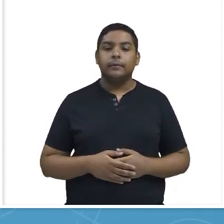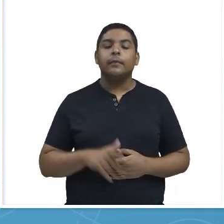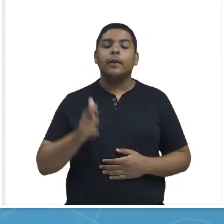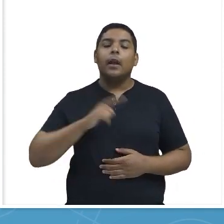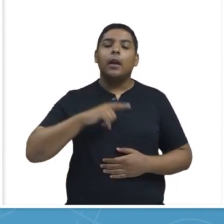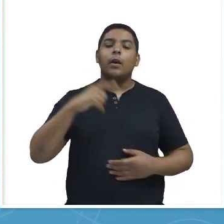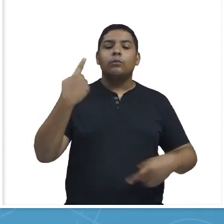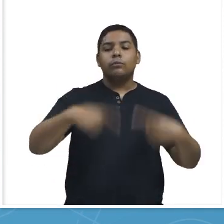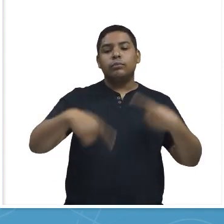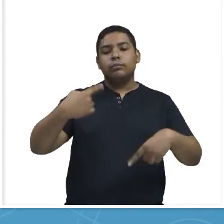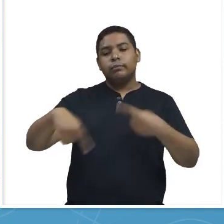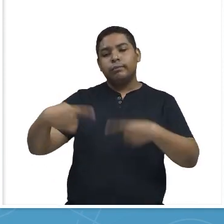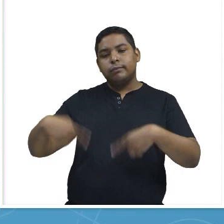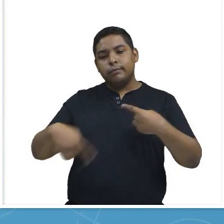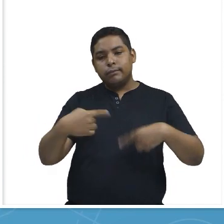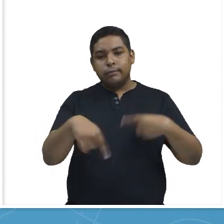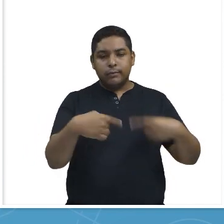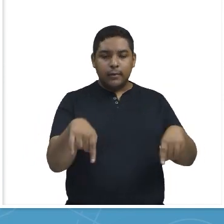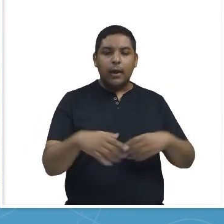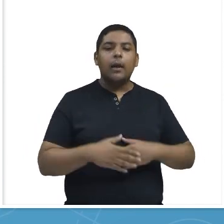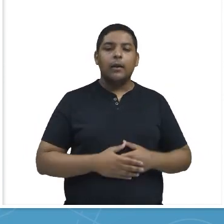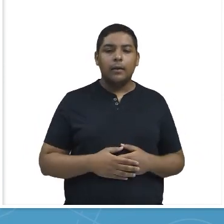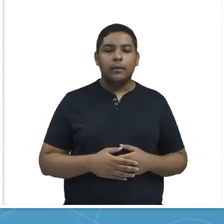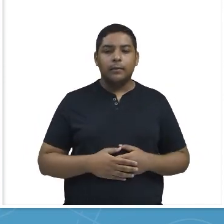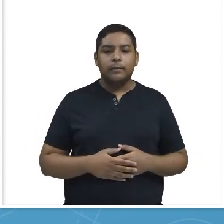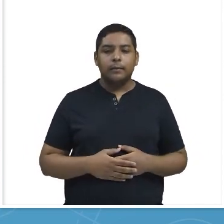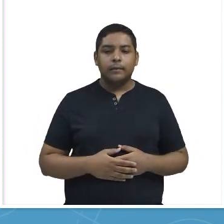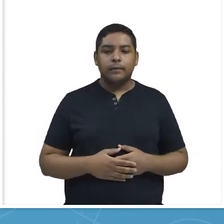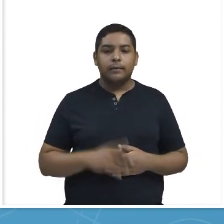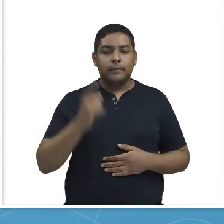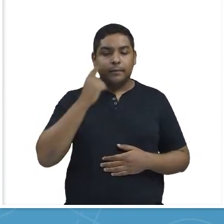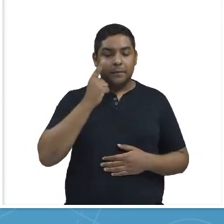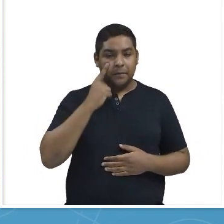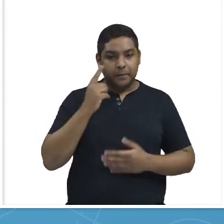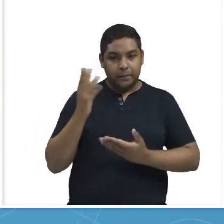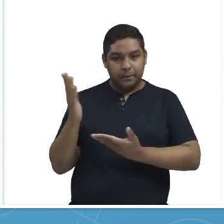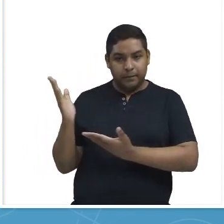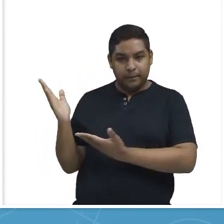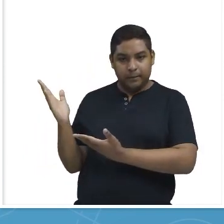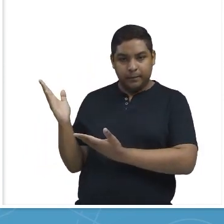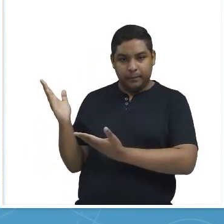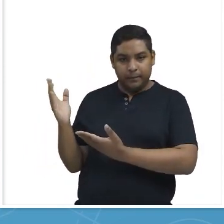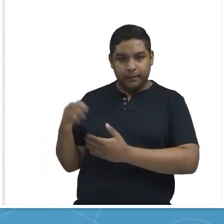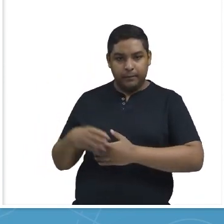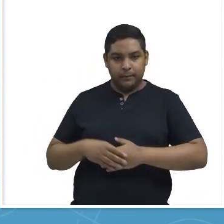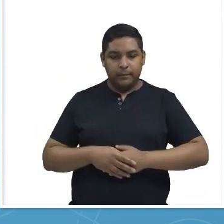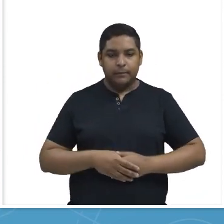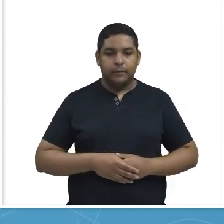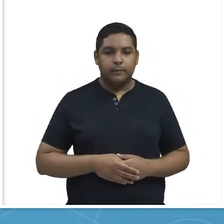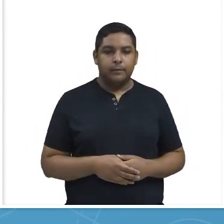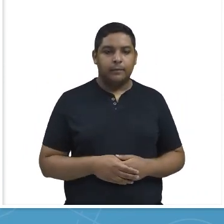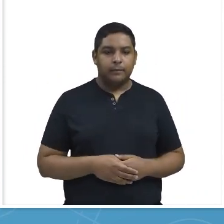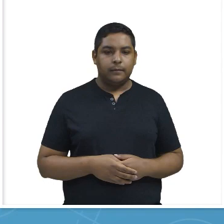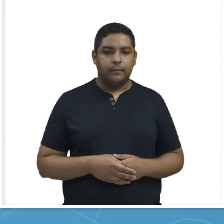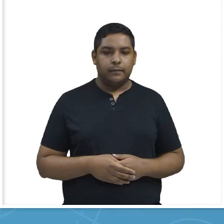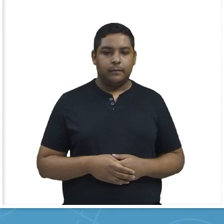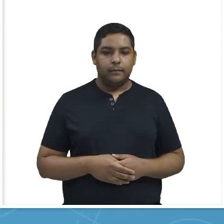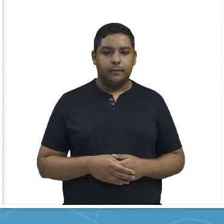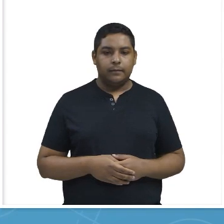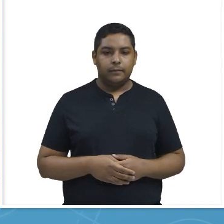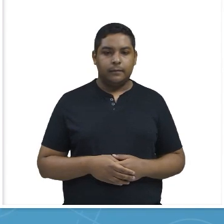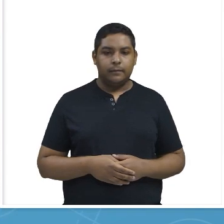diálogo também para reforçar um pouquinho mais sobre o be going to. Acompanhem. What are you going to do next